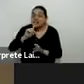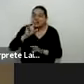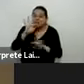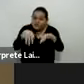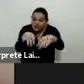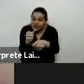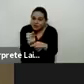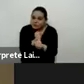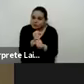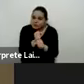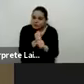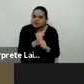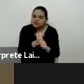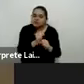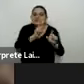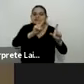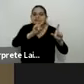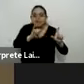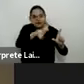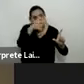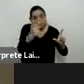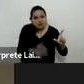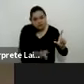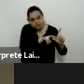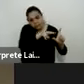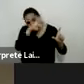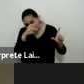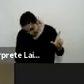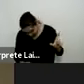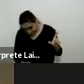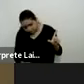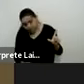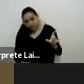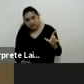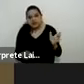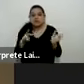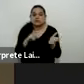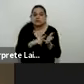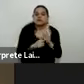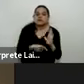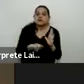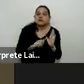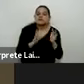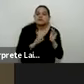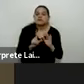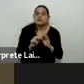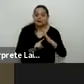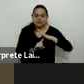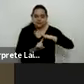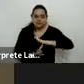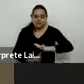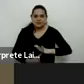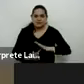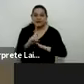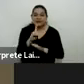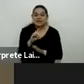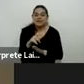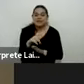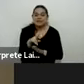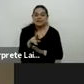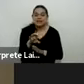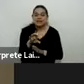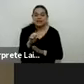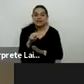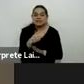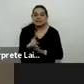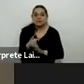com uma outra queda, ou seja, nós já estamos em depressão econômica, é uma compressão da economia com desemprego, com